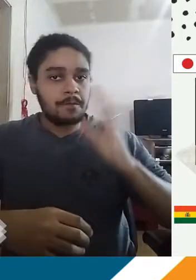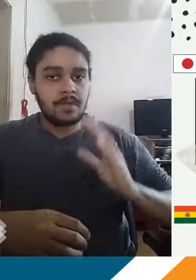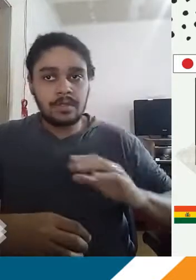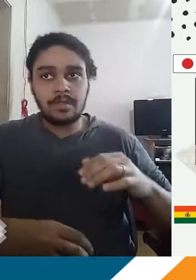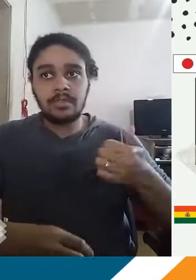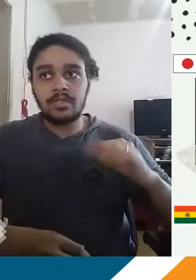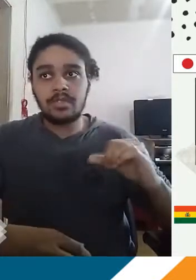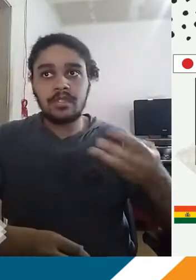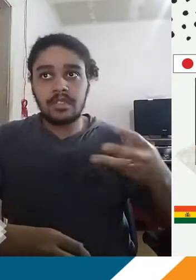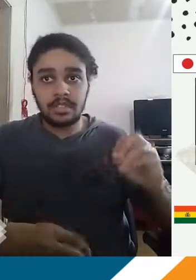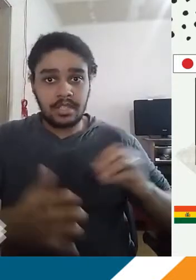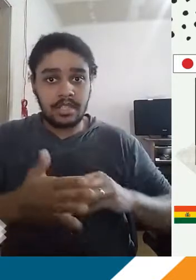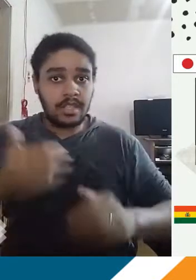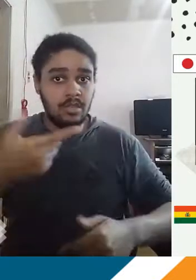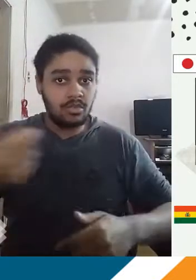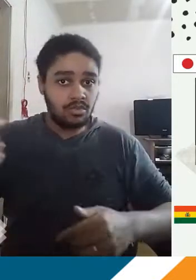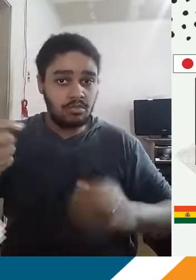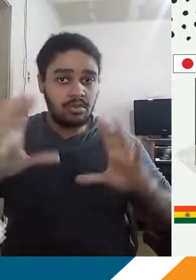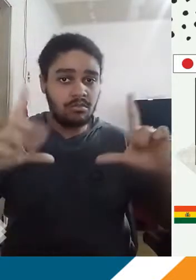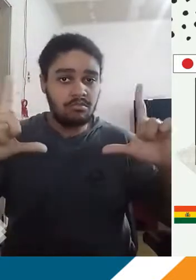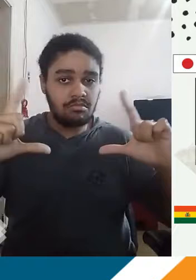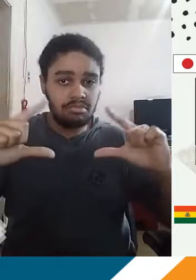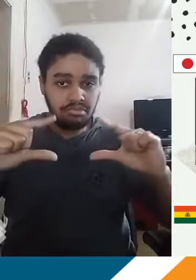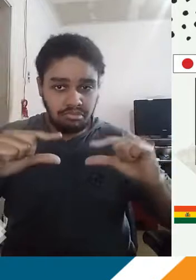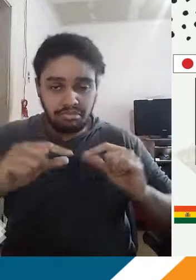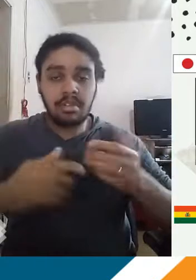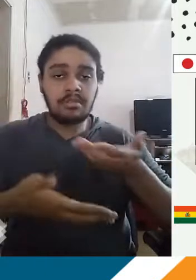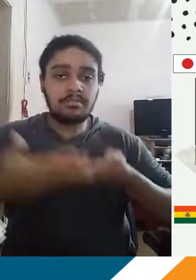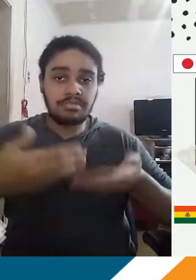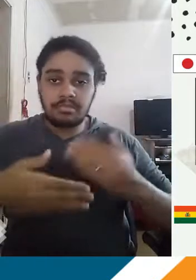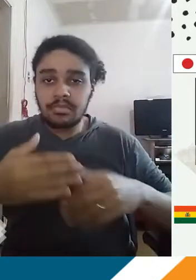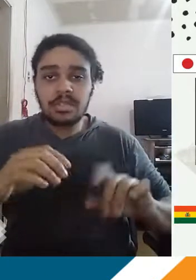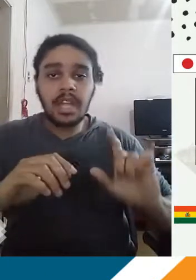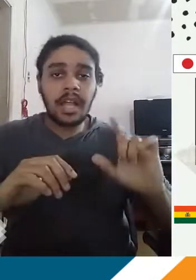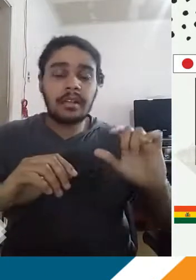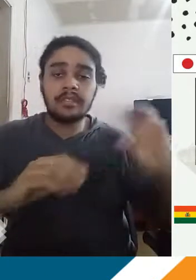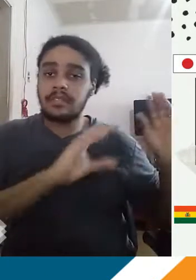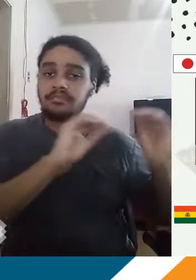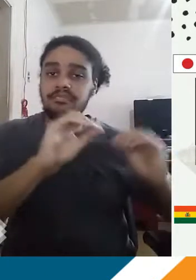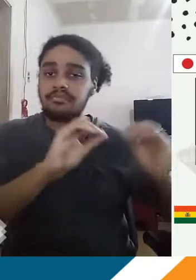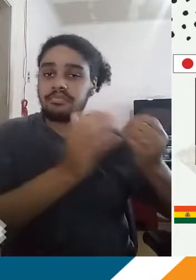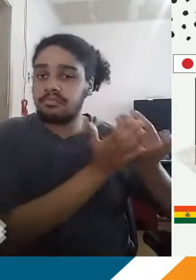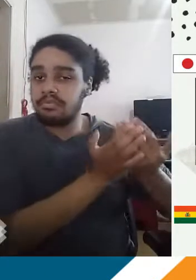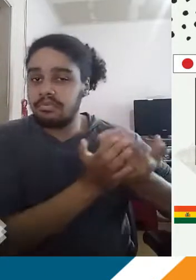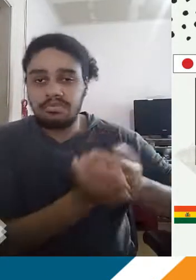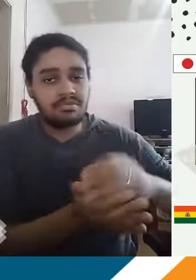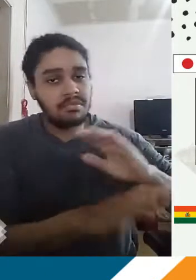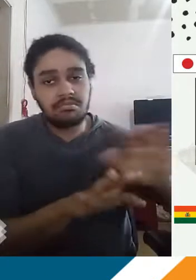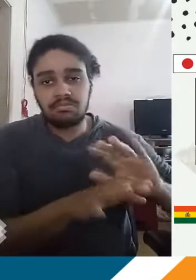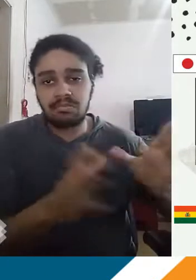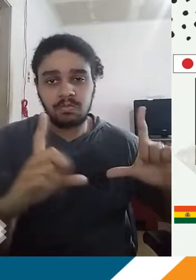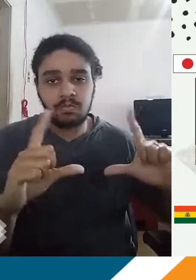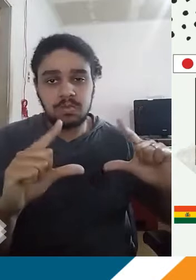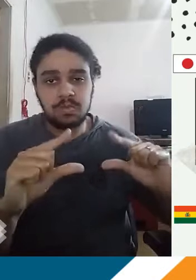1930 aos anos 2000, que caracteriza essa queda acentuada do fluxo migratório, com exceção das décadas de 1950,